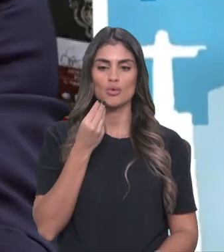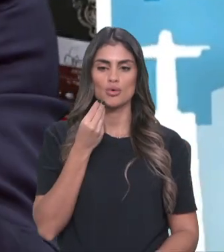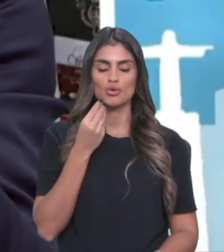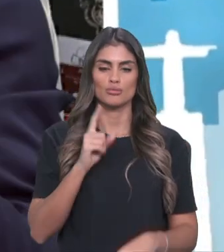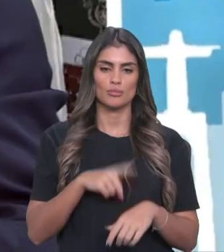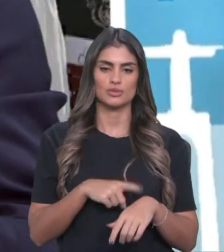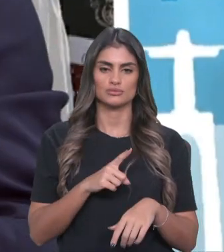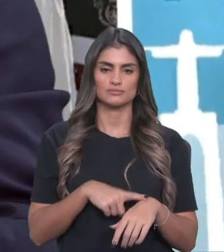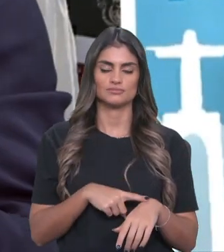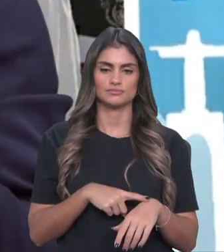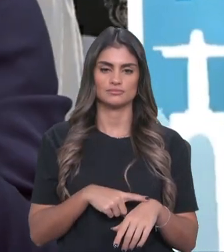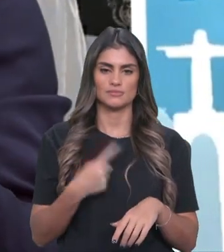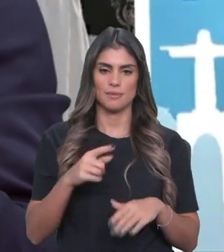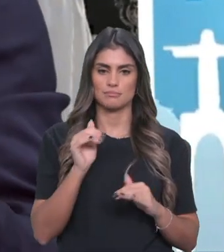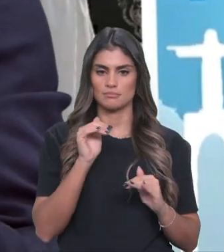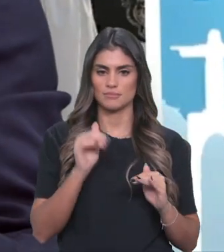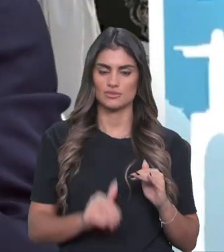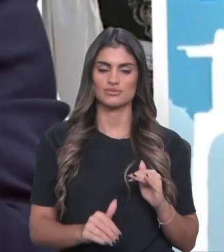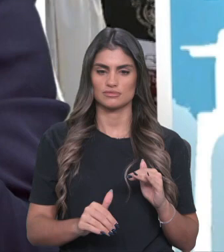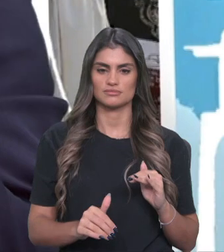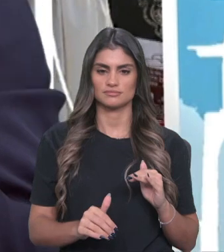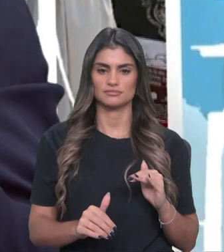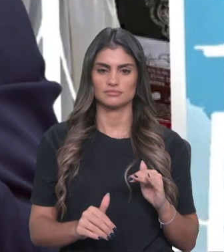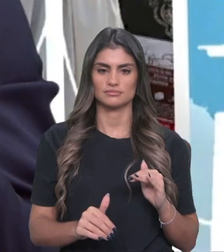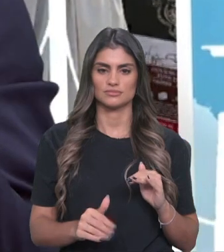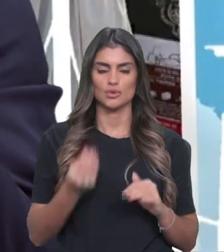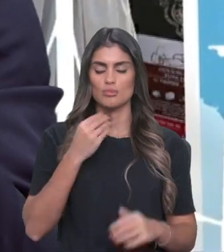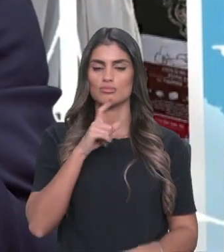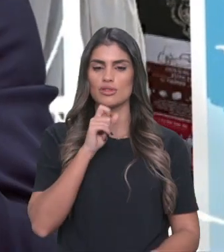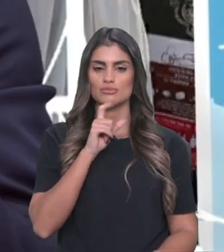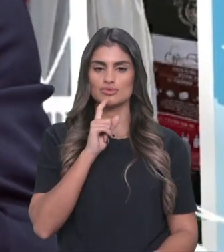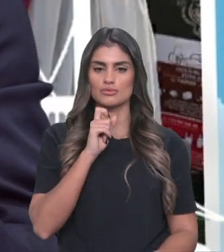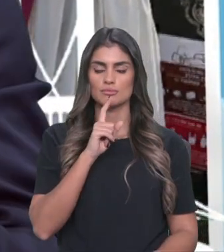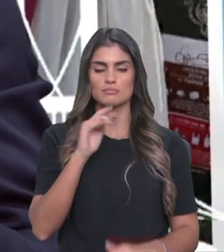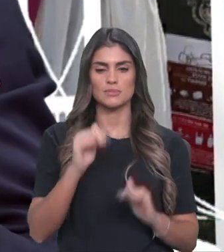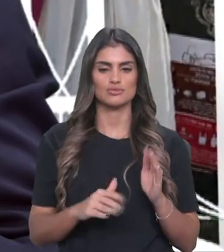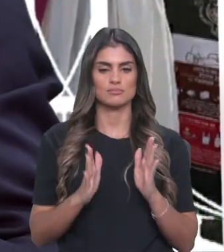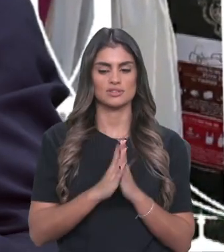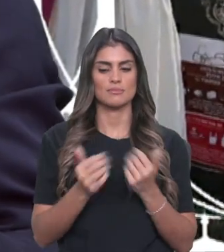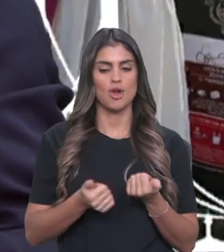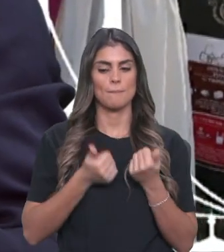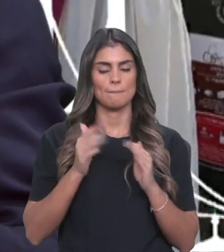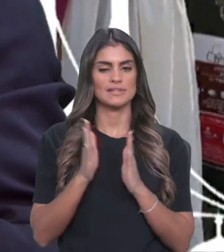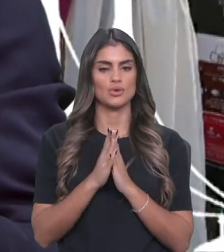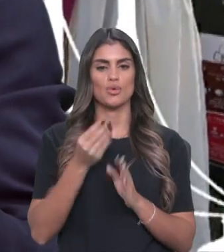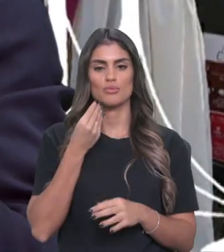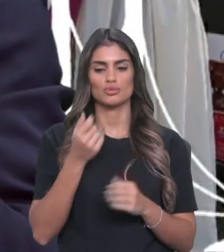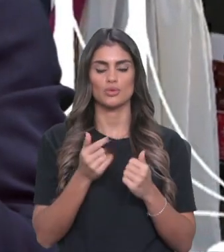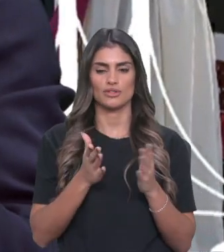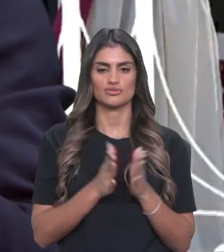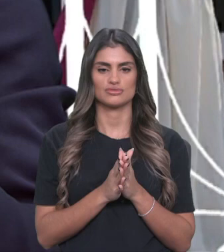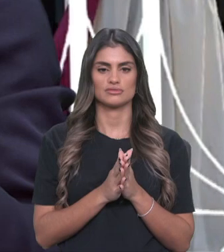altura em que também temos a diminuição de sacerdotes e como podemos ter menos missas e melhor missa. Todas